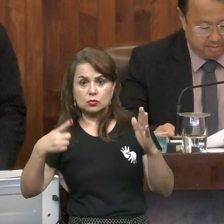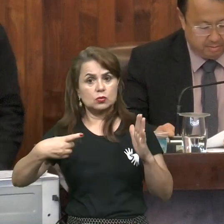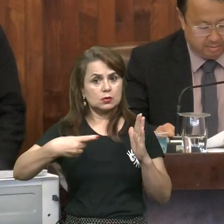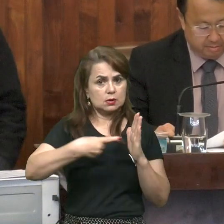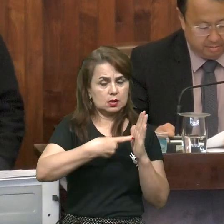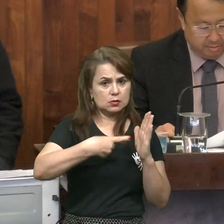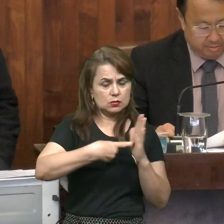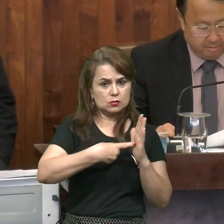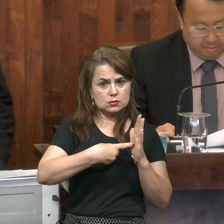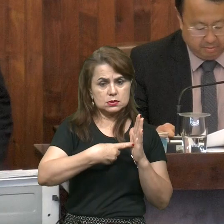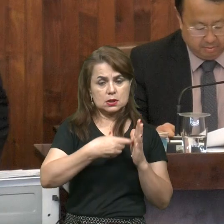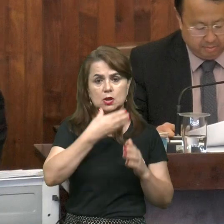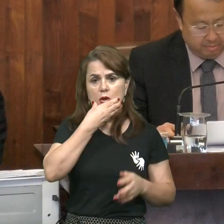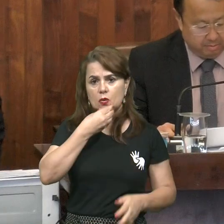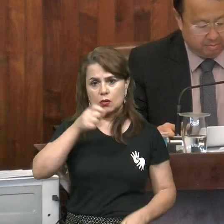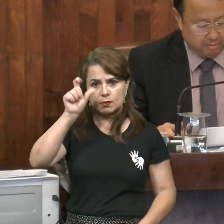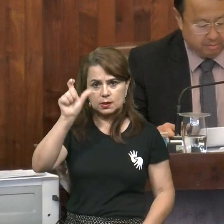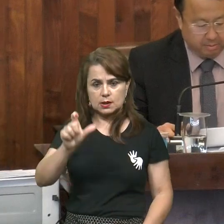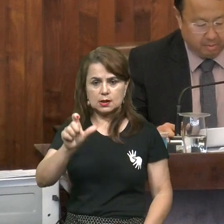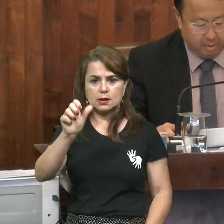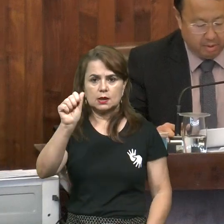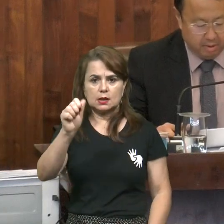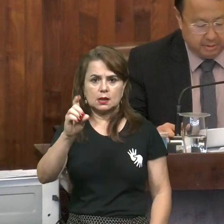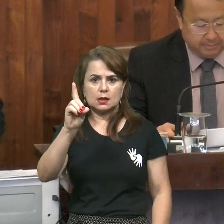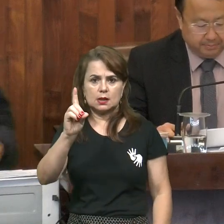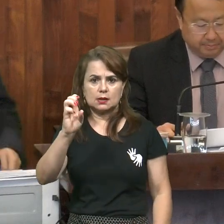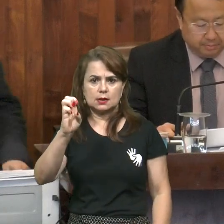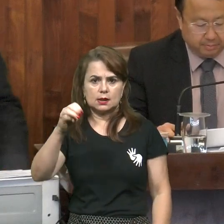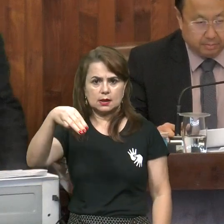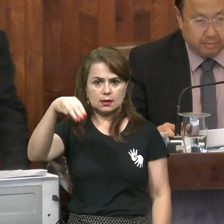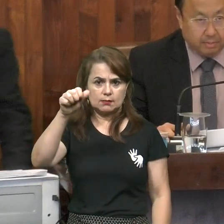pelo senhor Ademar Aparecido Jesus contra o prefeito Daniel Alonso.